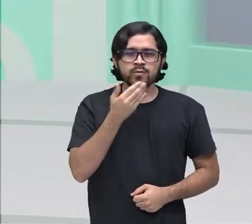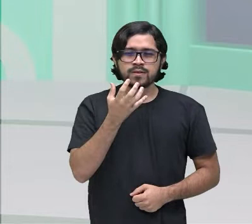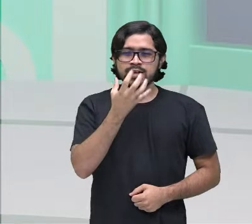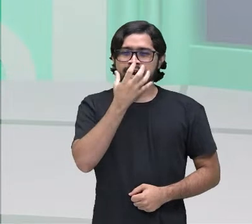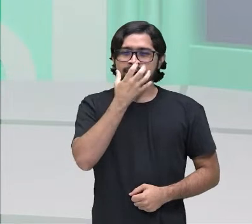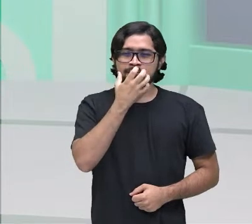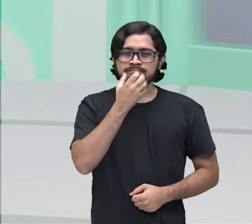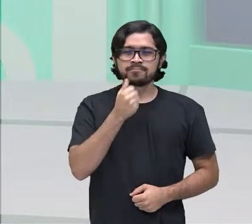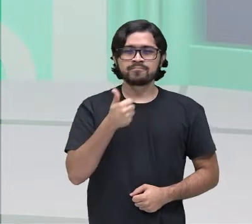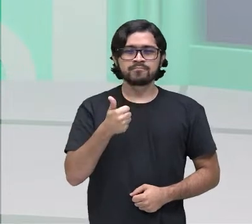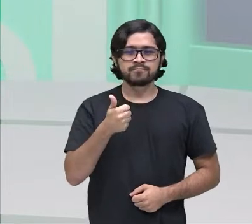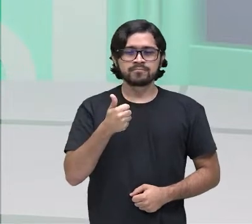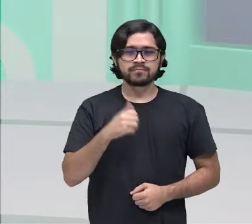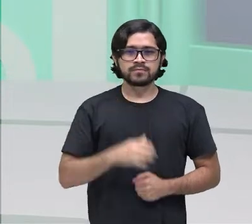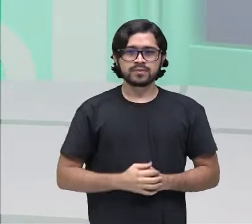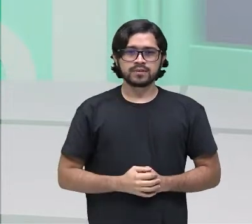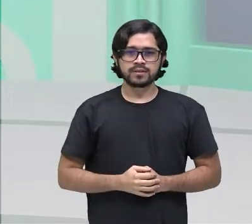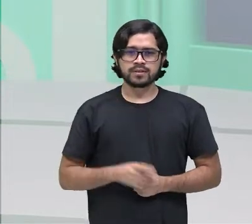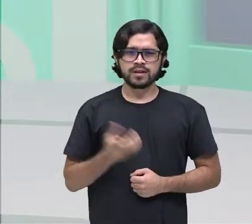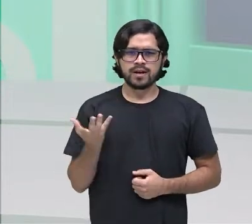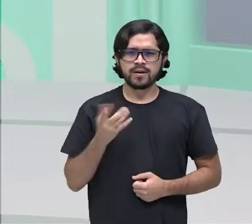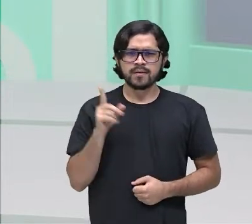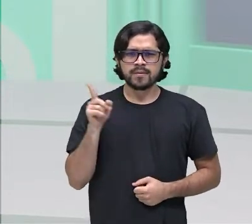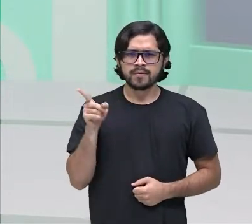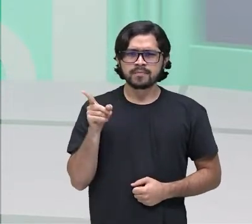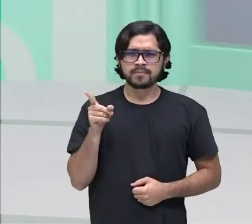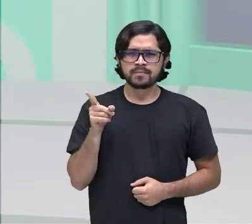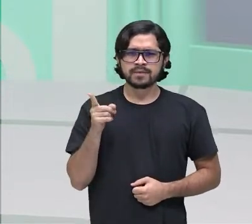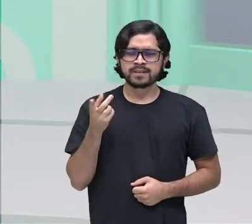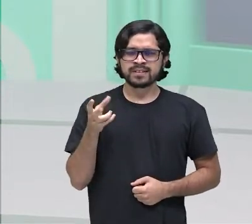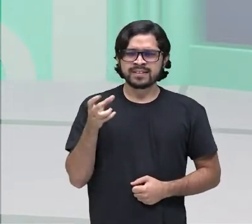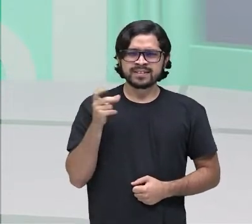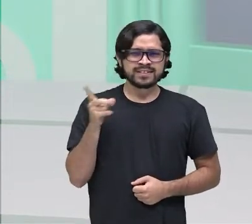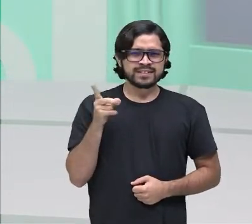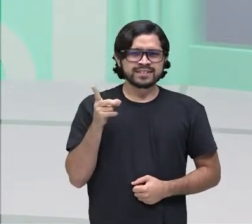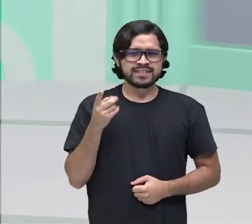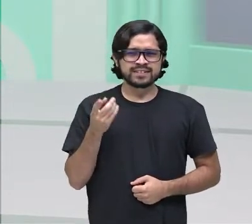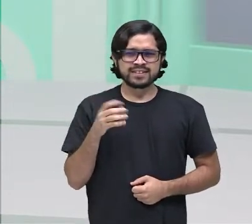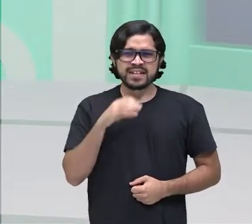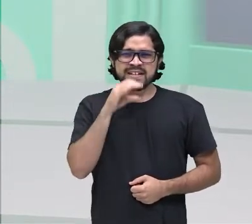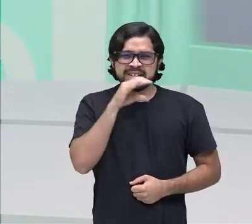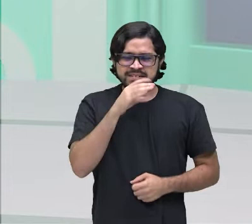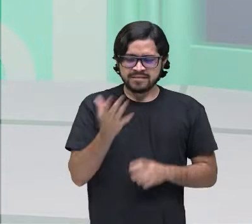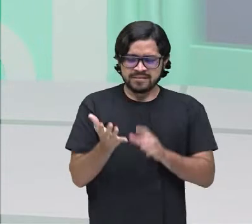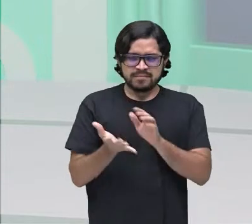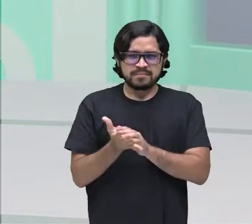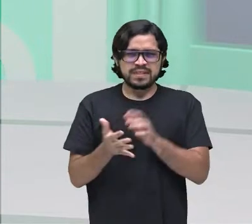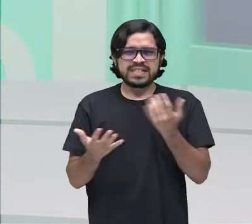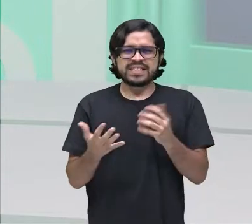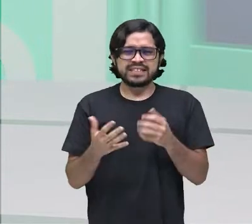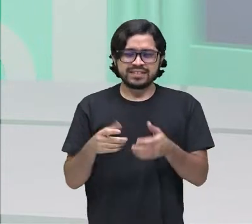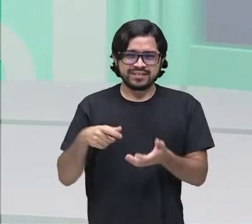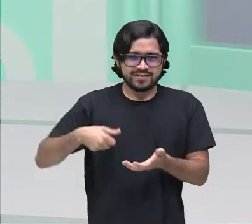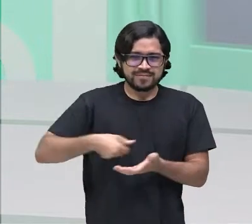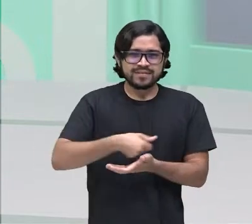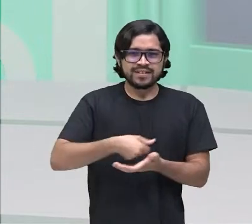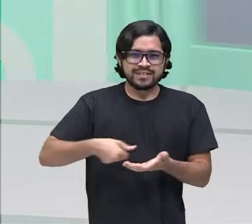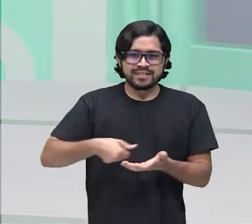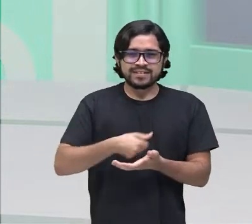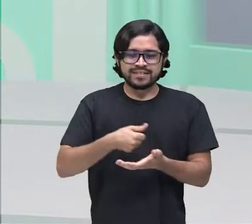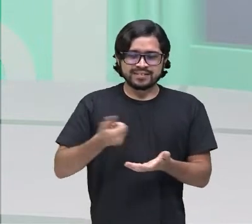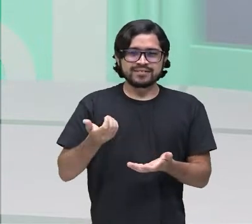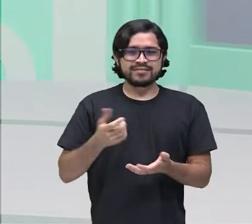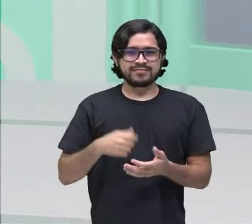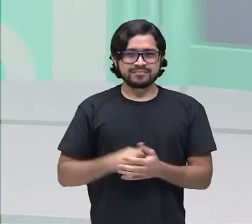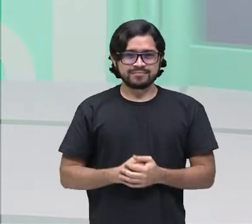comida, né? E nessa certamente um menino se queimou pegando nesse ferro que ainda estava